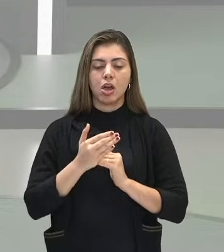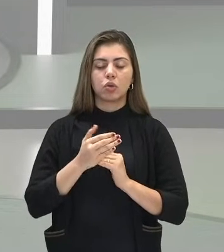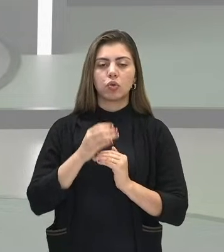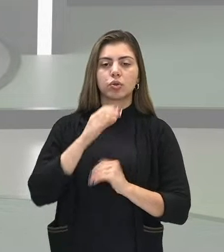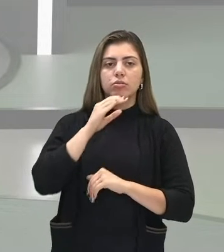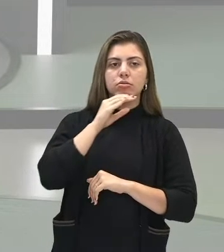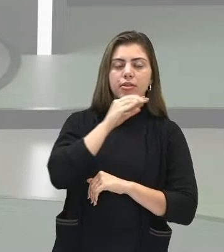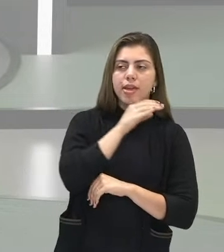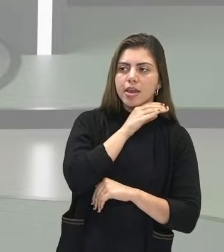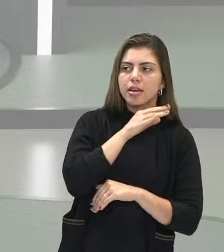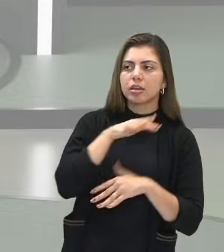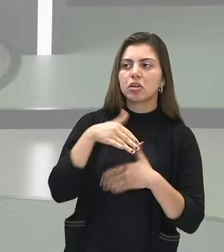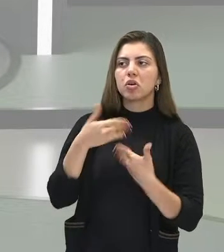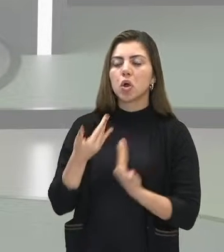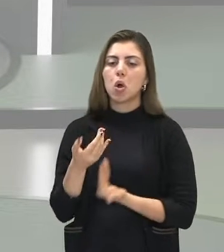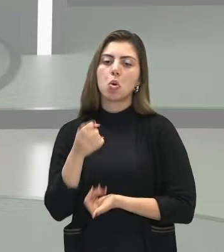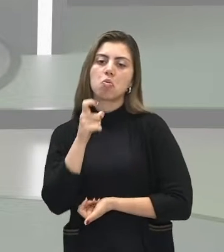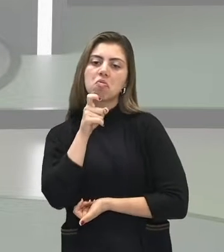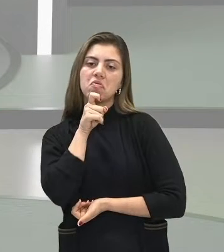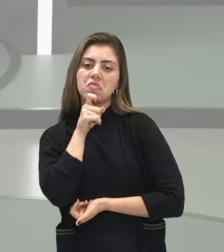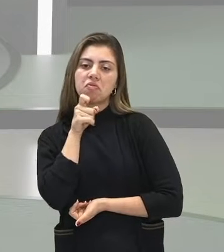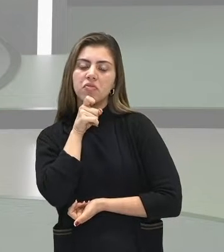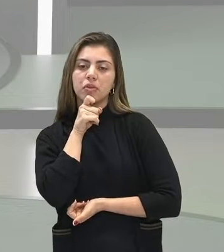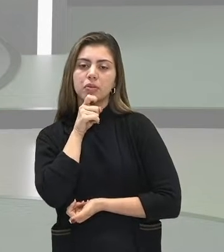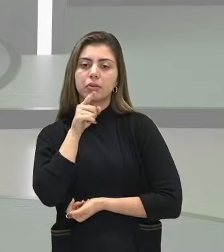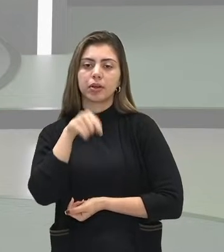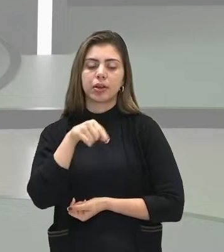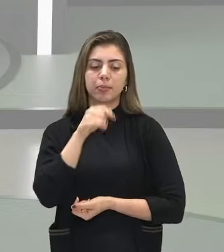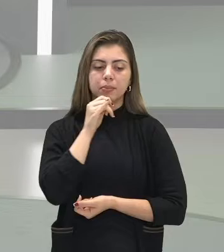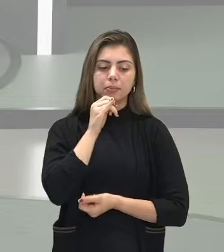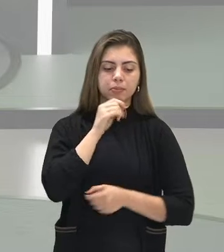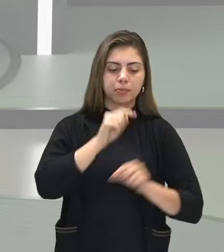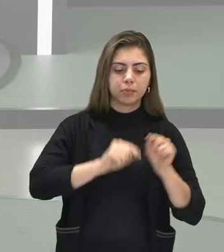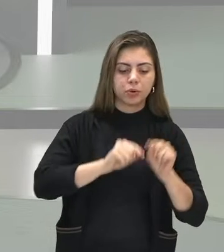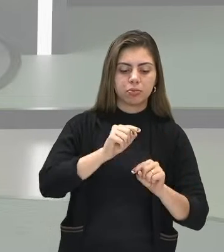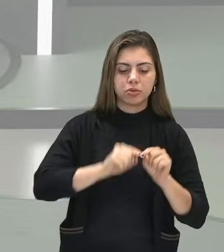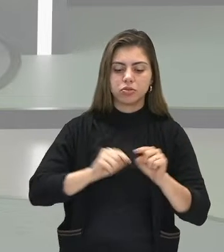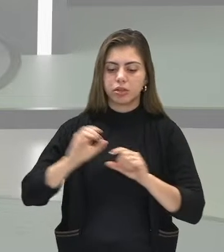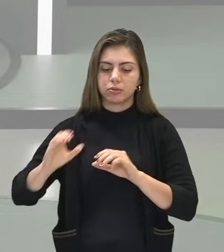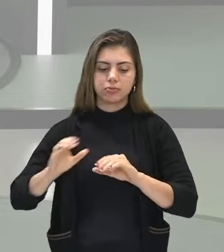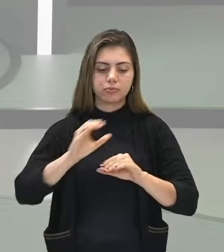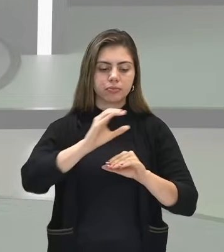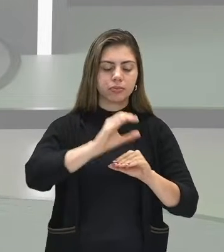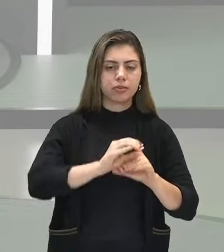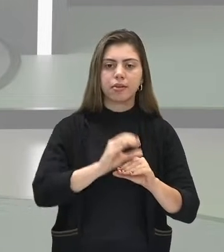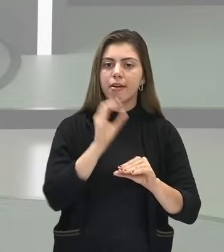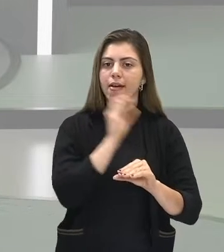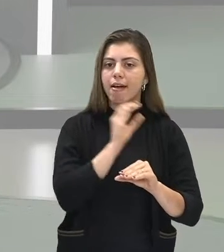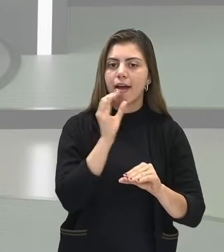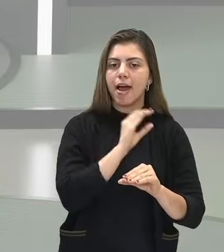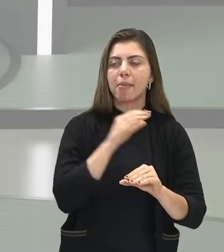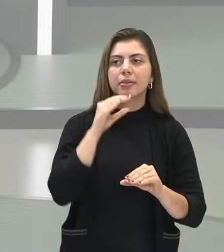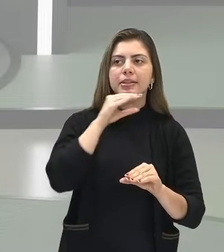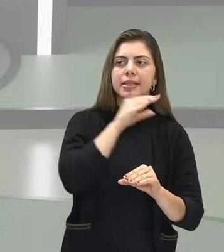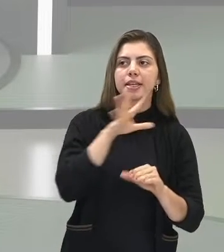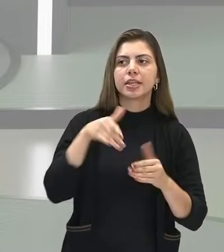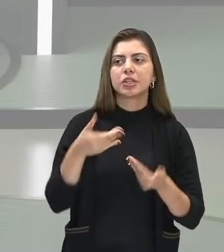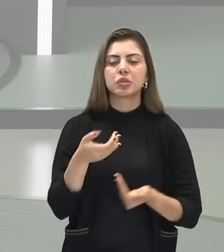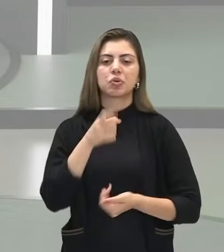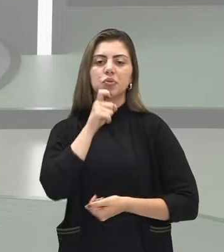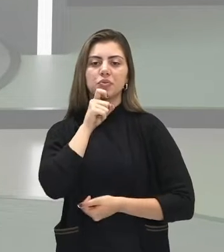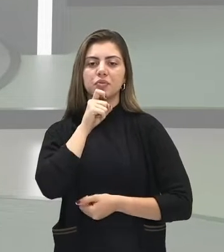aquecer ou resfriar objetos rapidamente e nas mais diversas